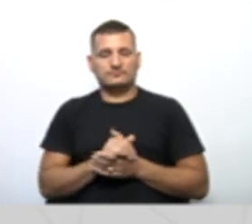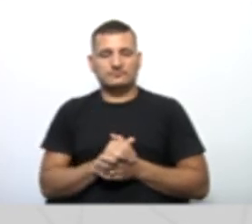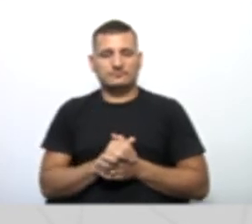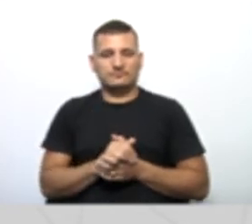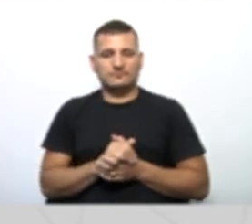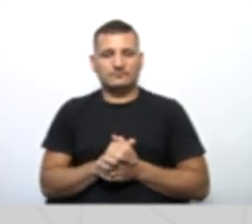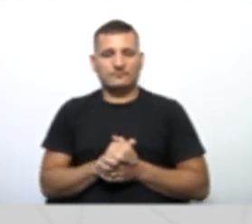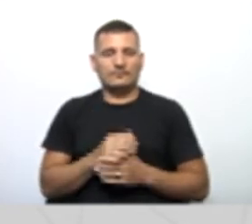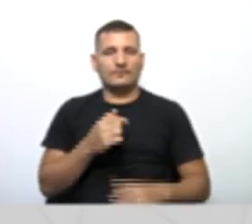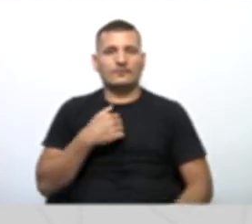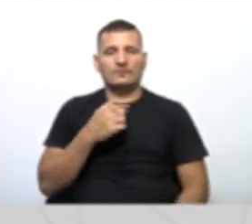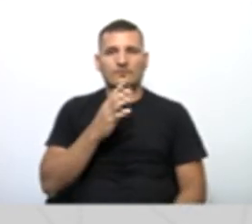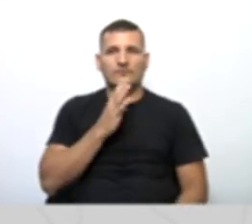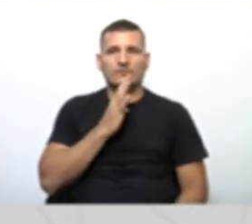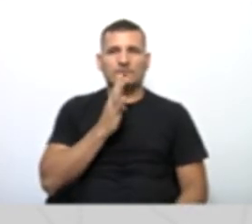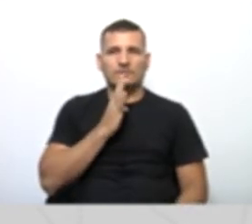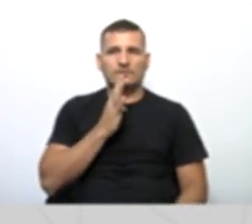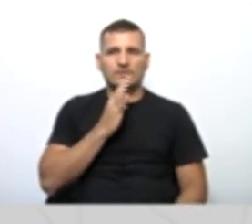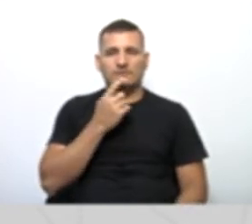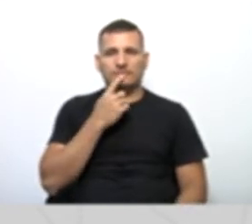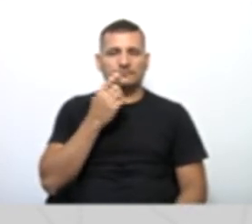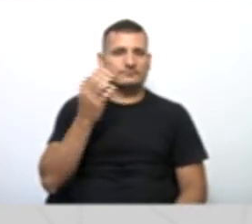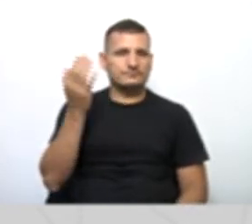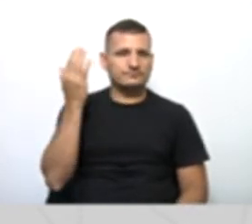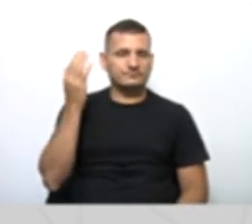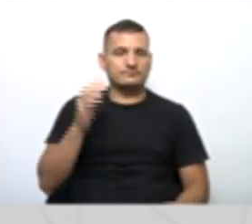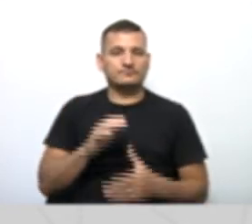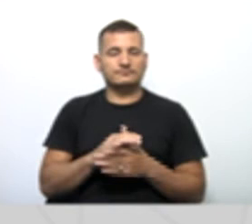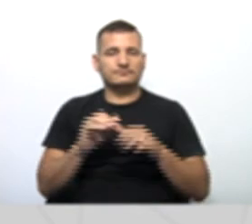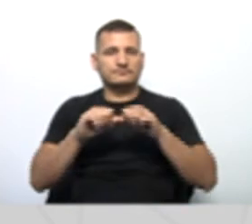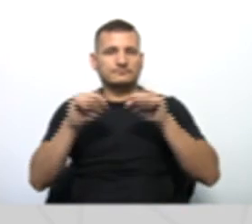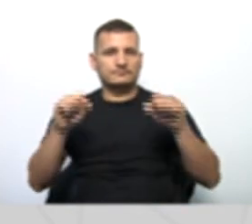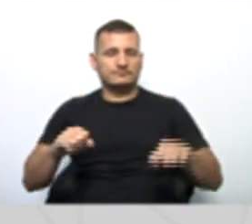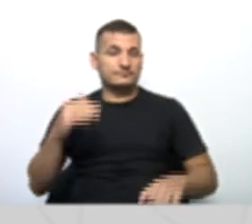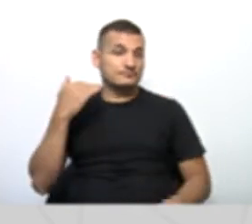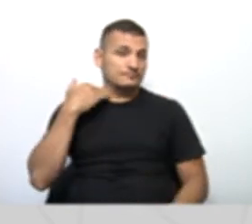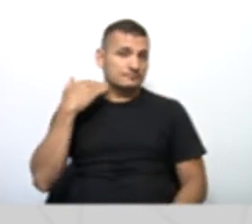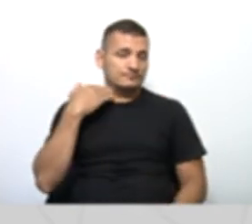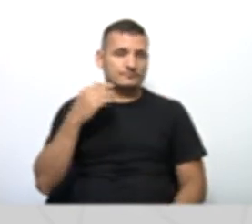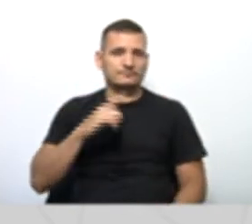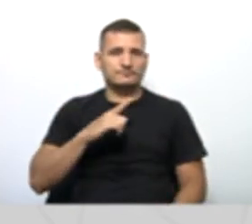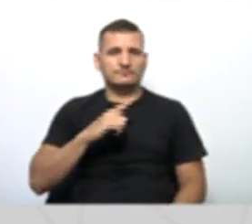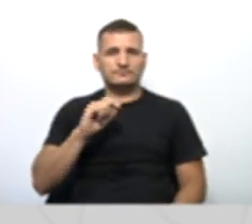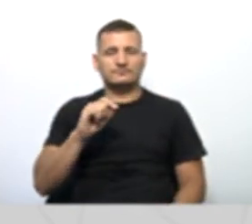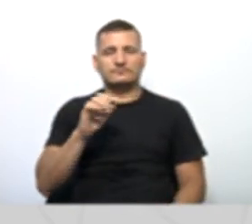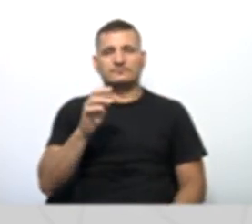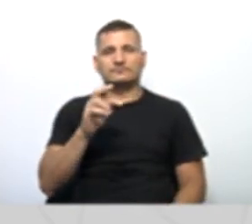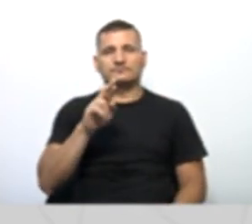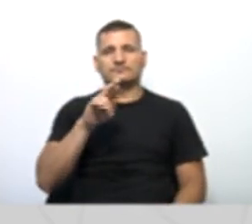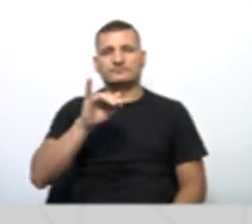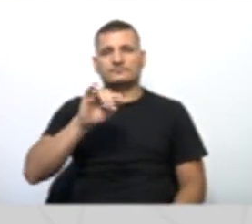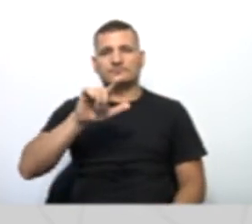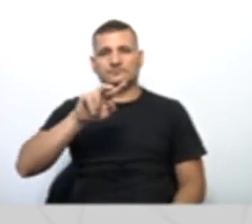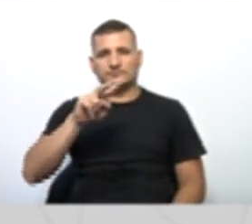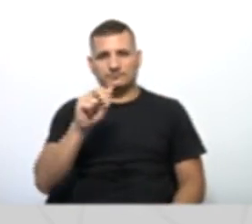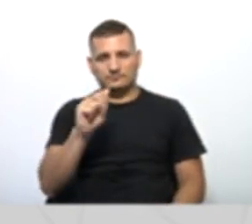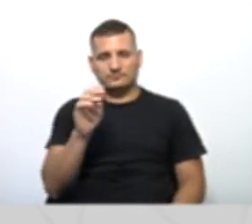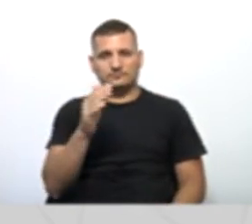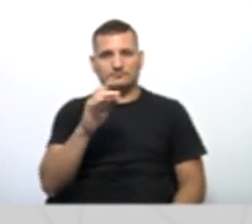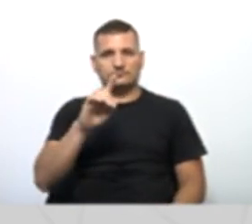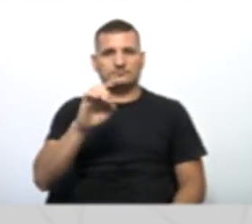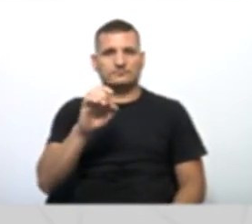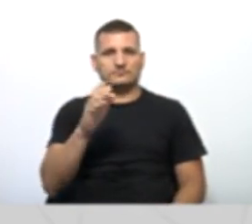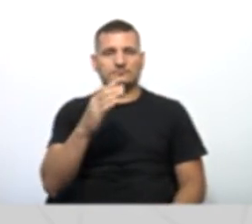eu conheci recentemente. Em sistemas bancários, existe um elemento chamado trilha de auditoria, né? O que,